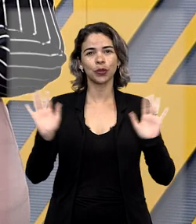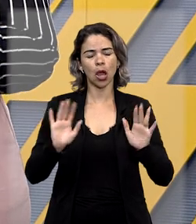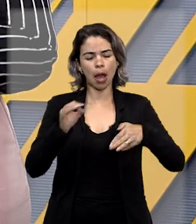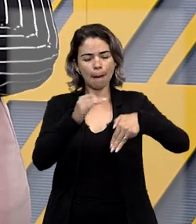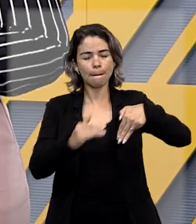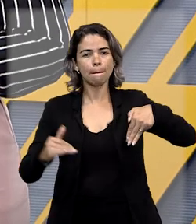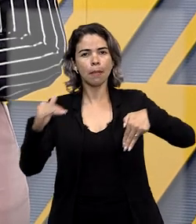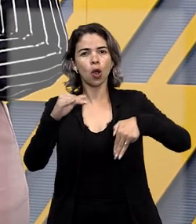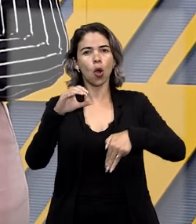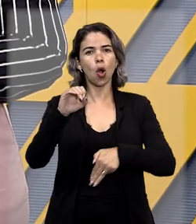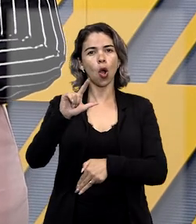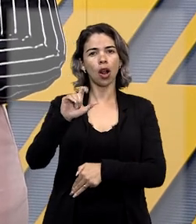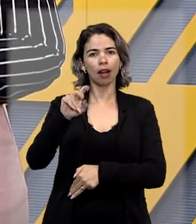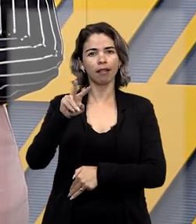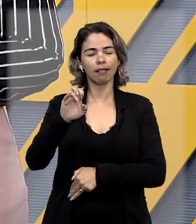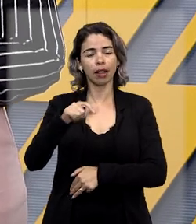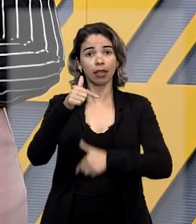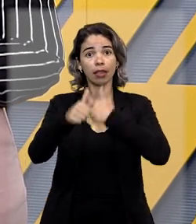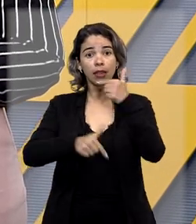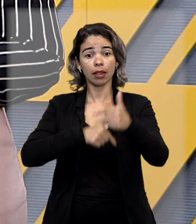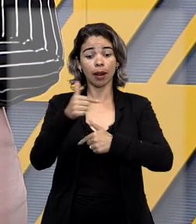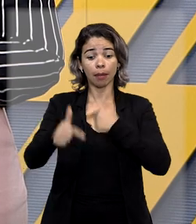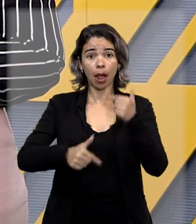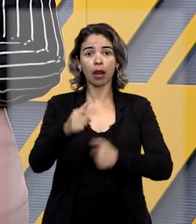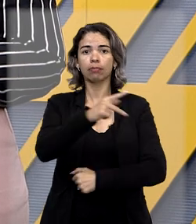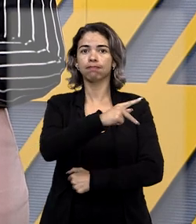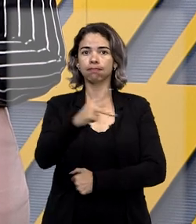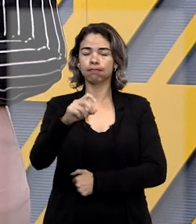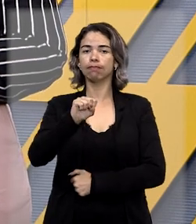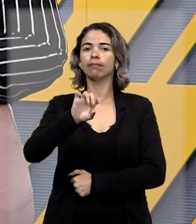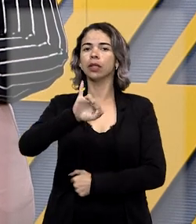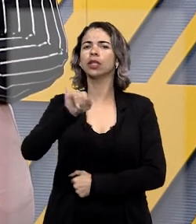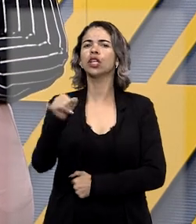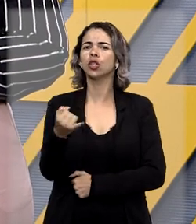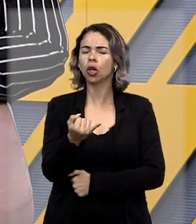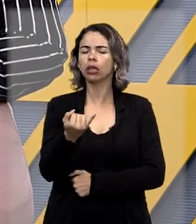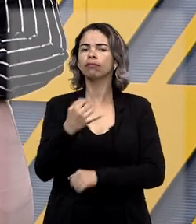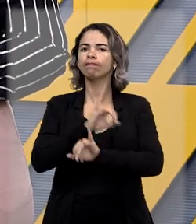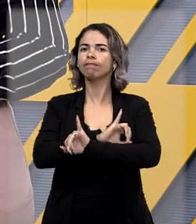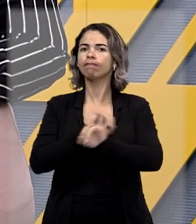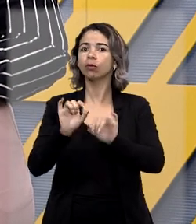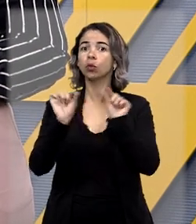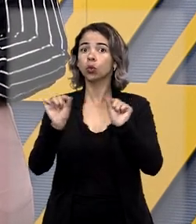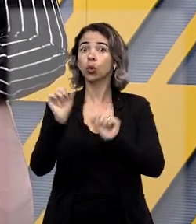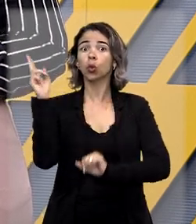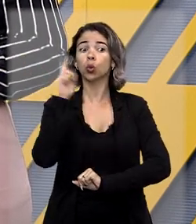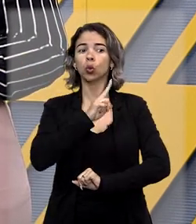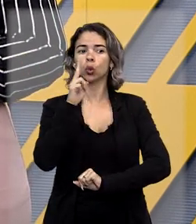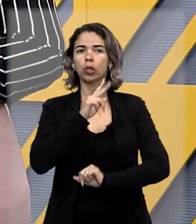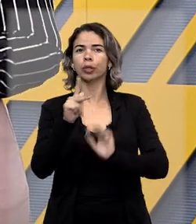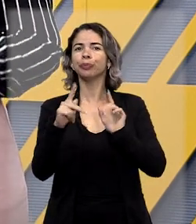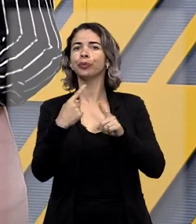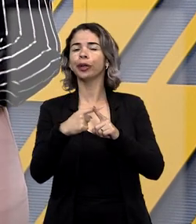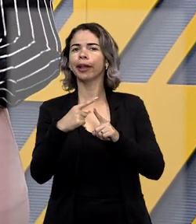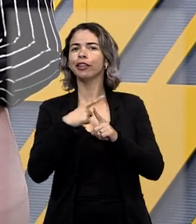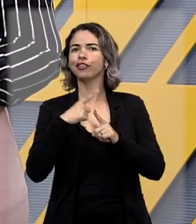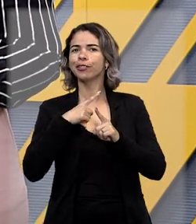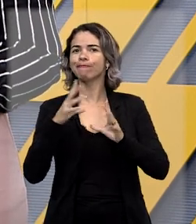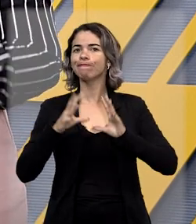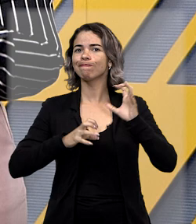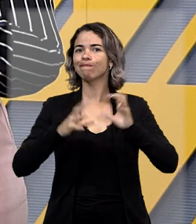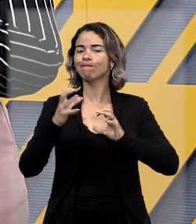Olá. O ministro Og Fernandes, no exercício da presidência do STJ, deferiu tutela de urgência em conflito